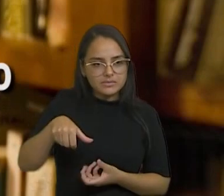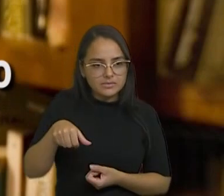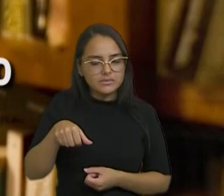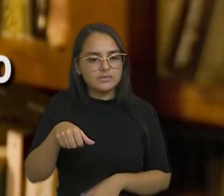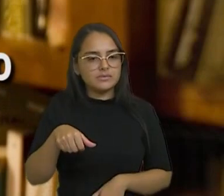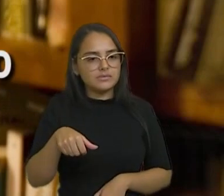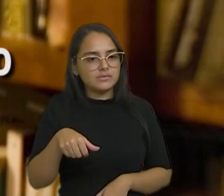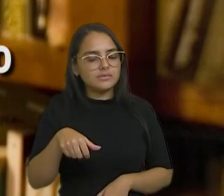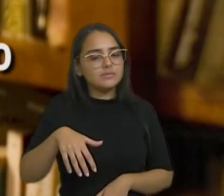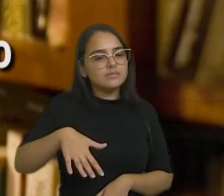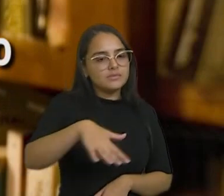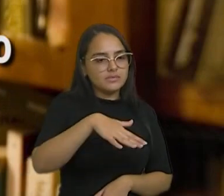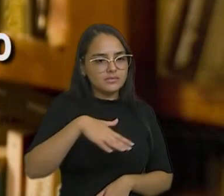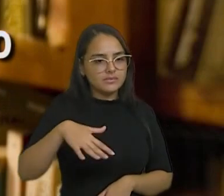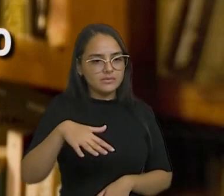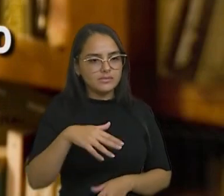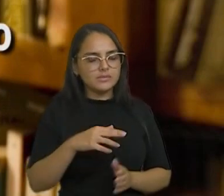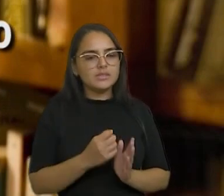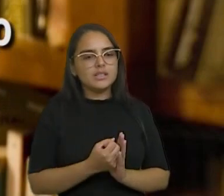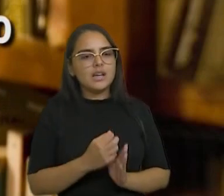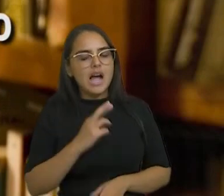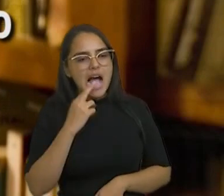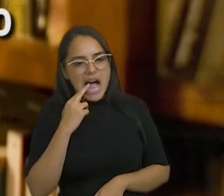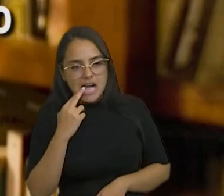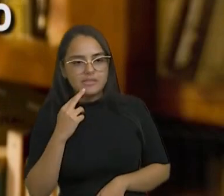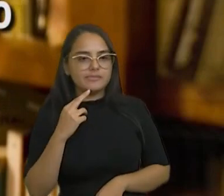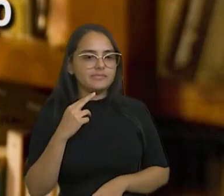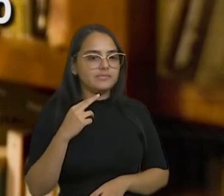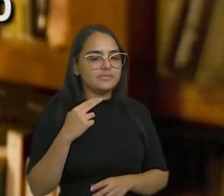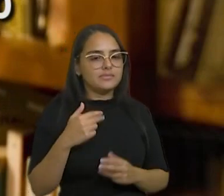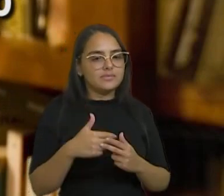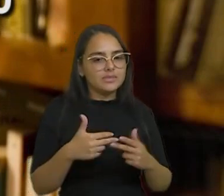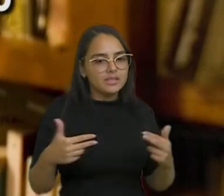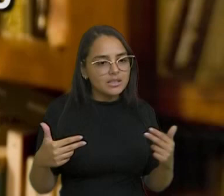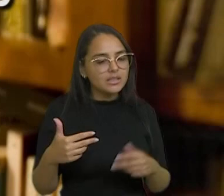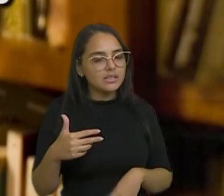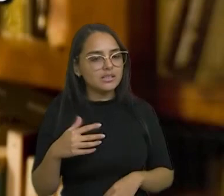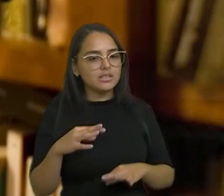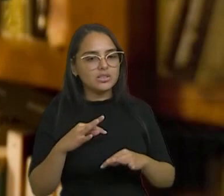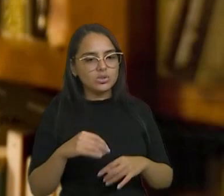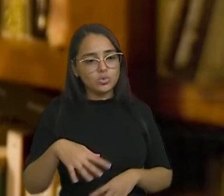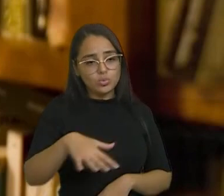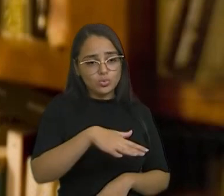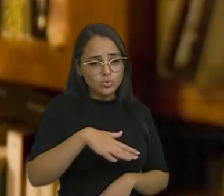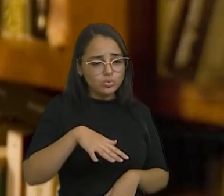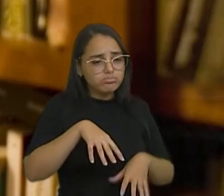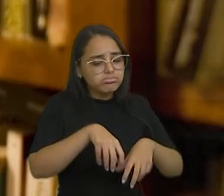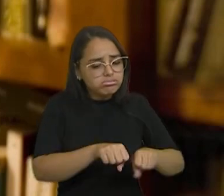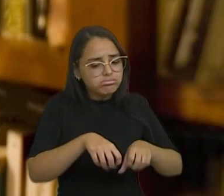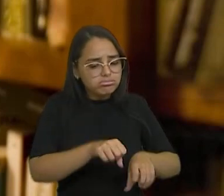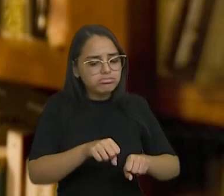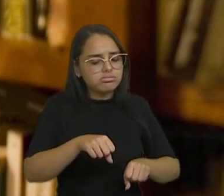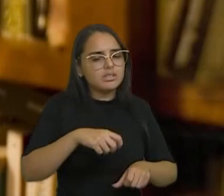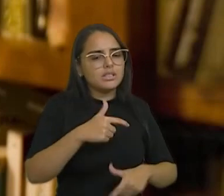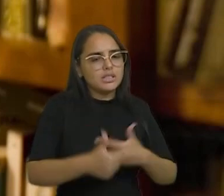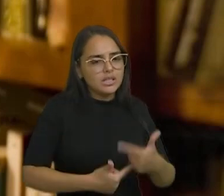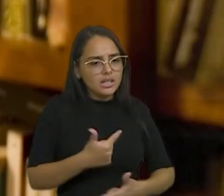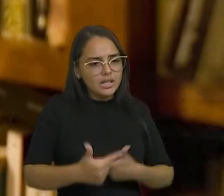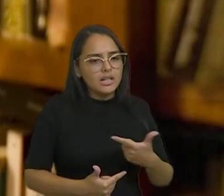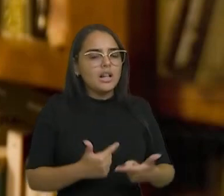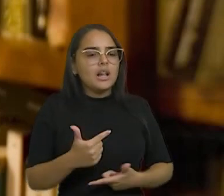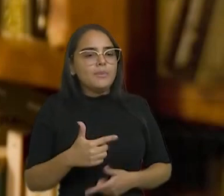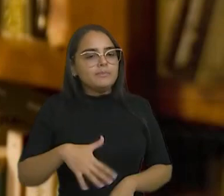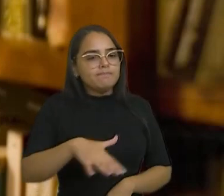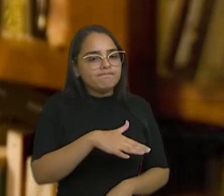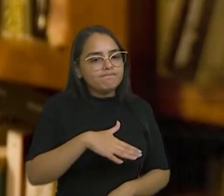pano, capote, rapadeira, prenseiro, gomeiro e torrador, arranca, carregador,